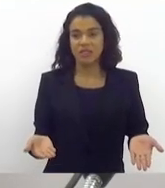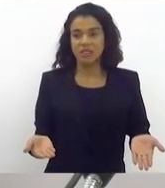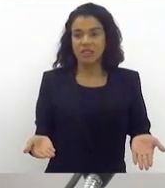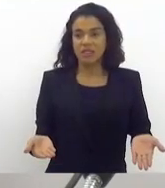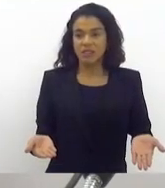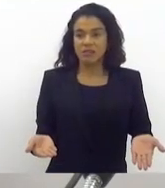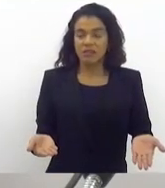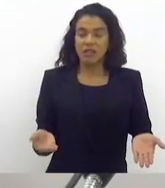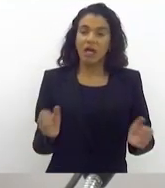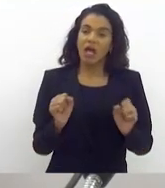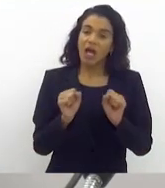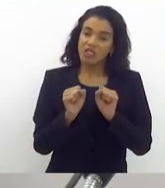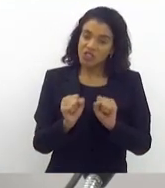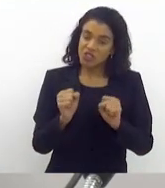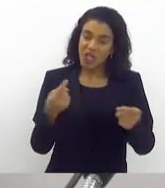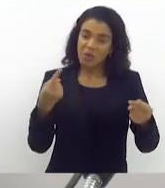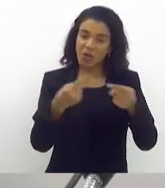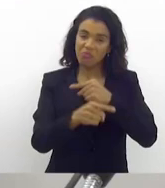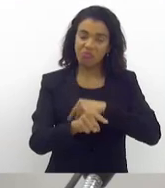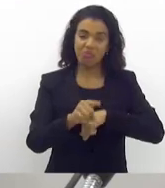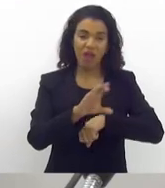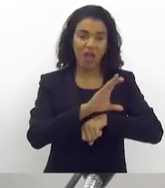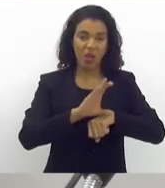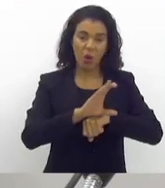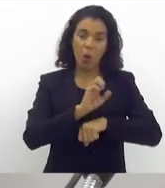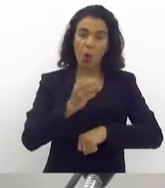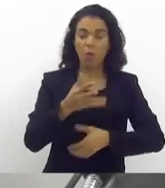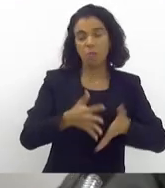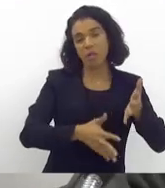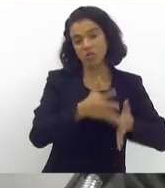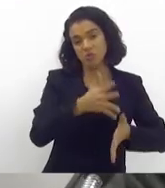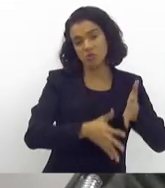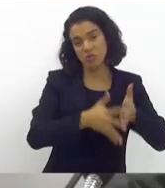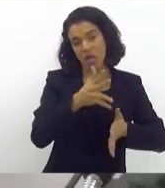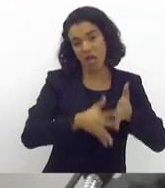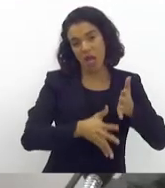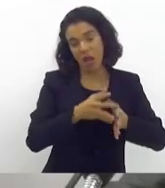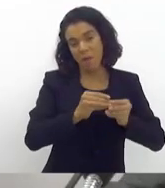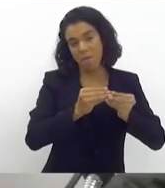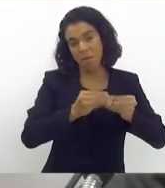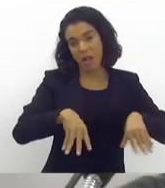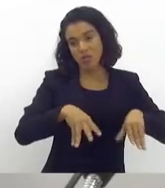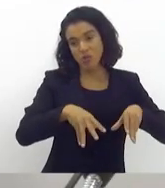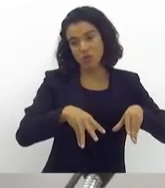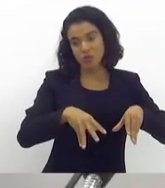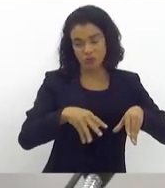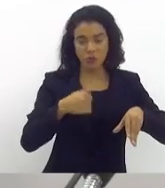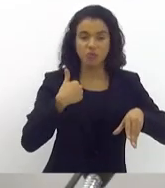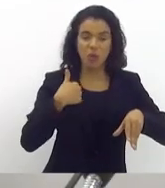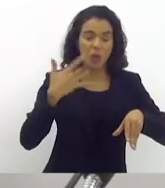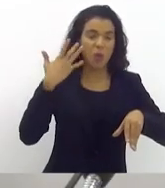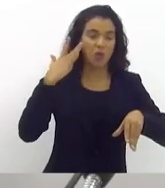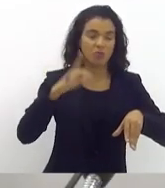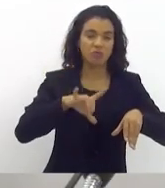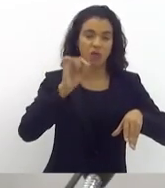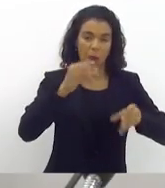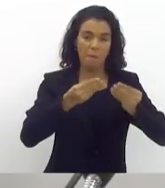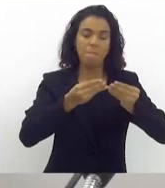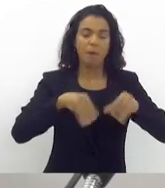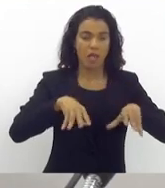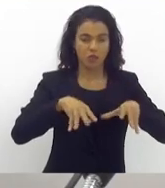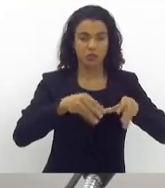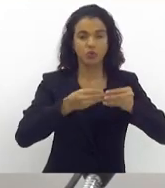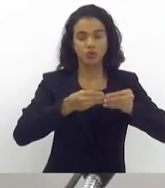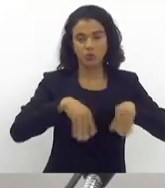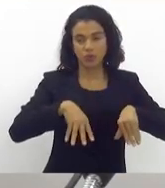a gente pode dar uma inconstitucionalidade com emendas ou a prejudicabilidade. Eu voto pela prejudicabilidade do projeto face